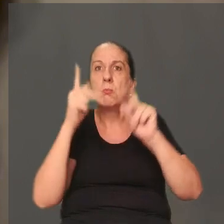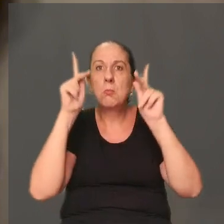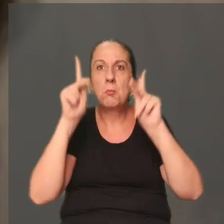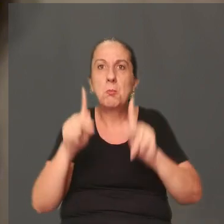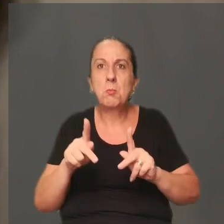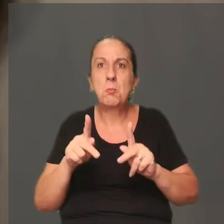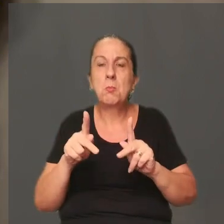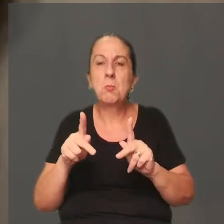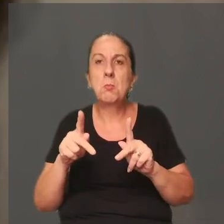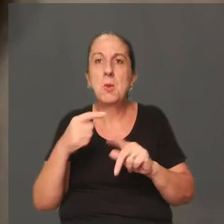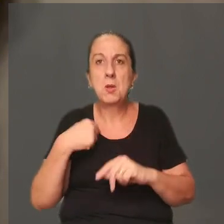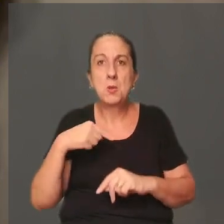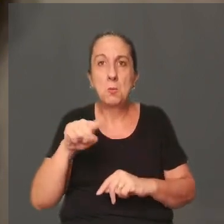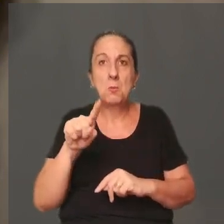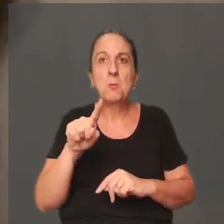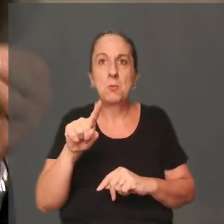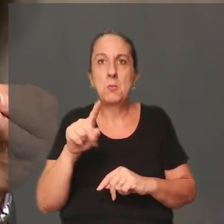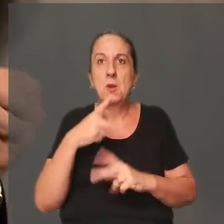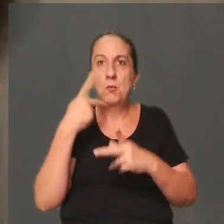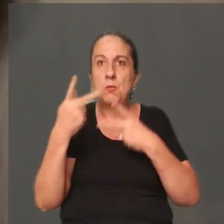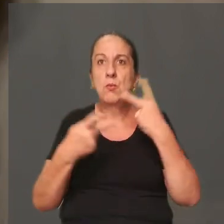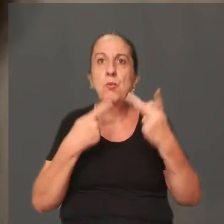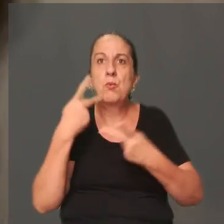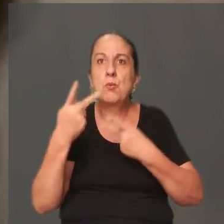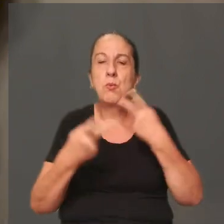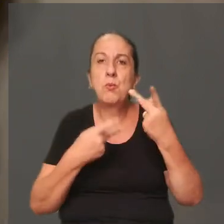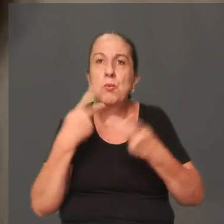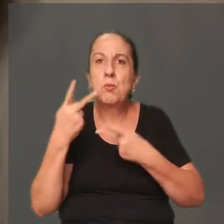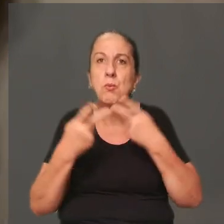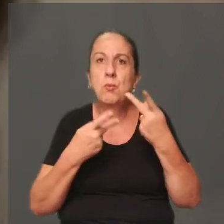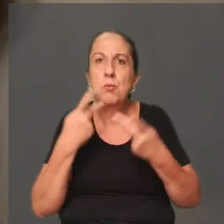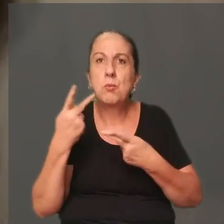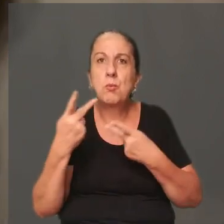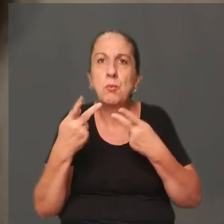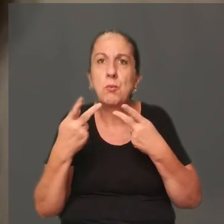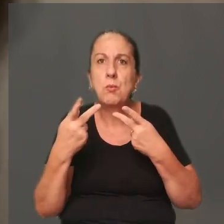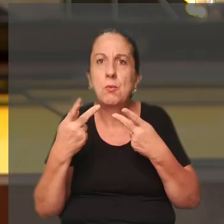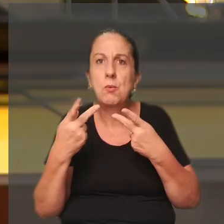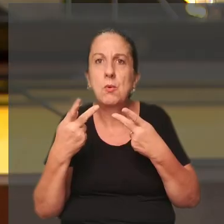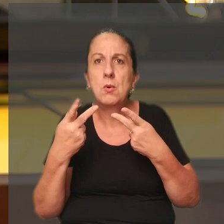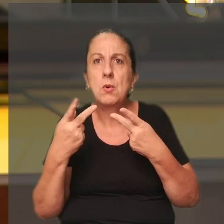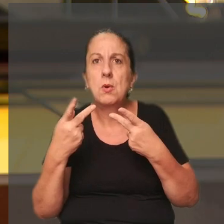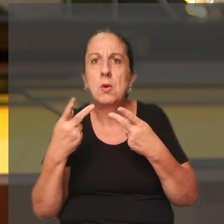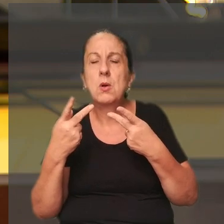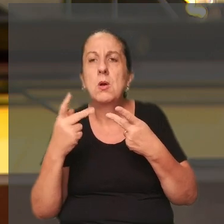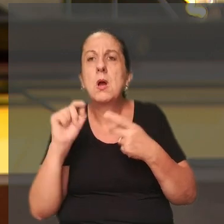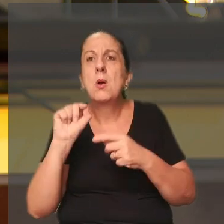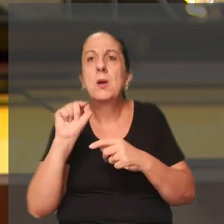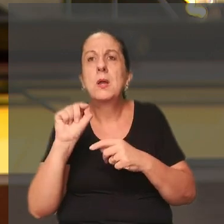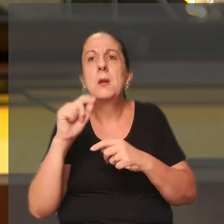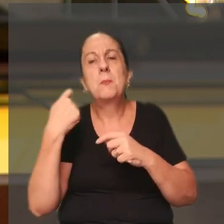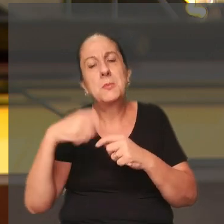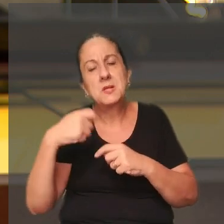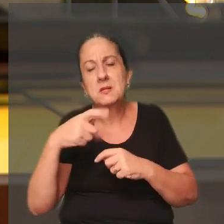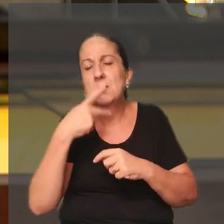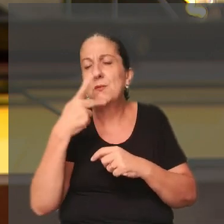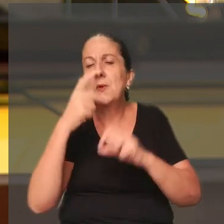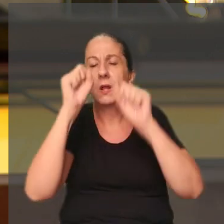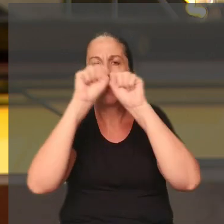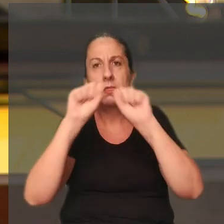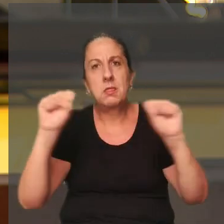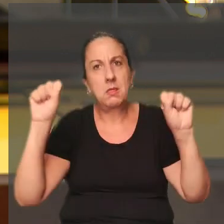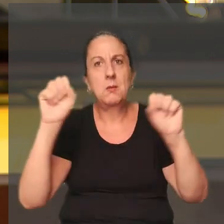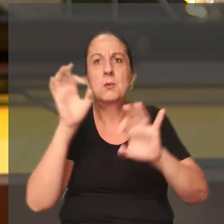uma autoridade para ir falar desse congresso. Mas alguém tem que falar